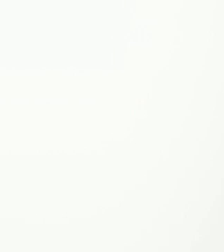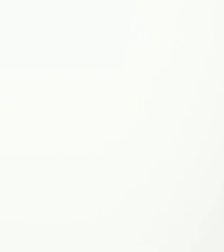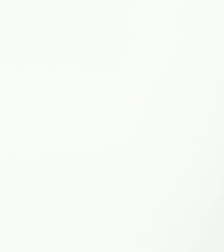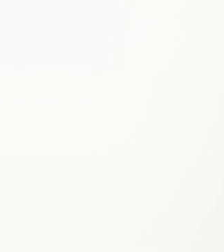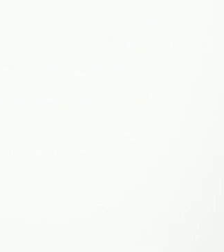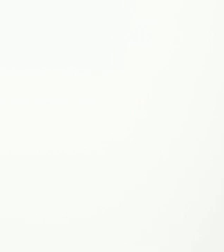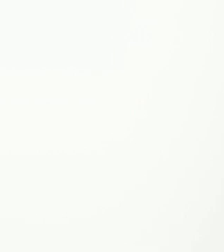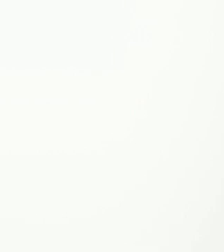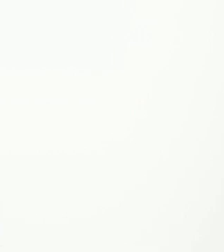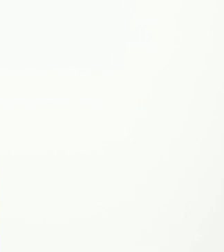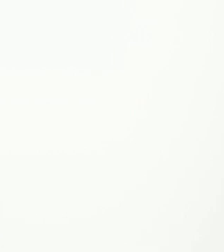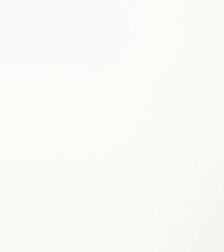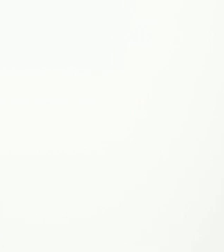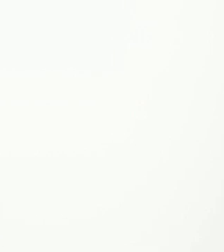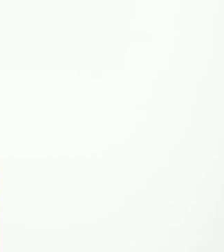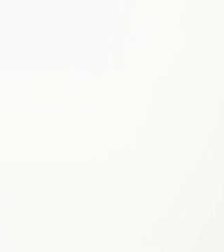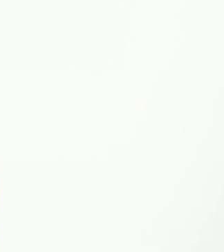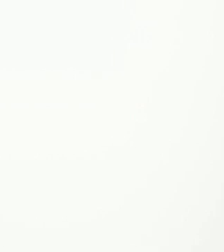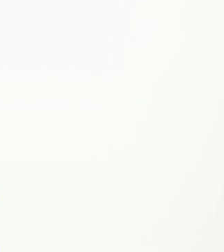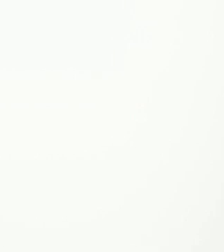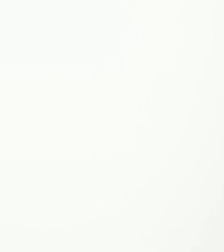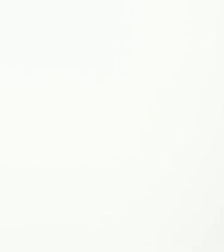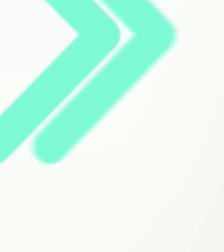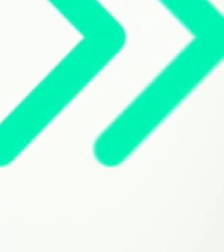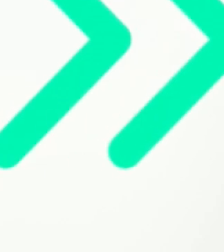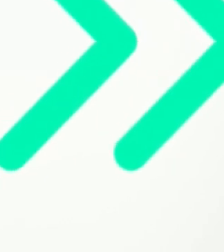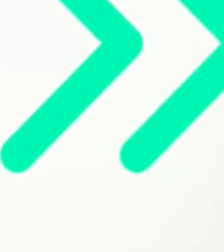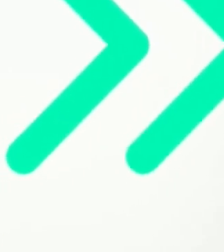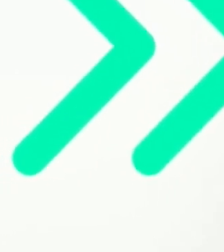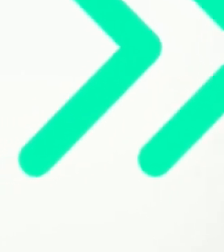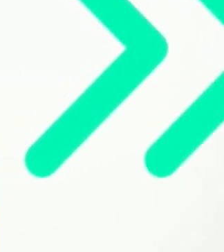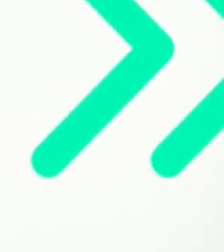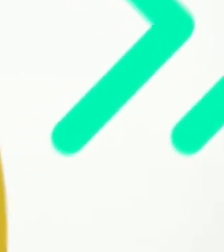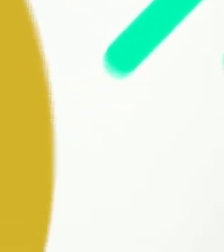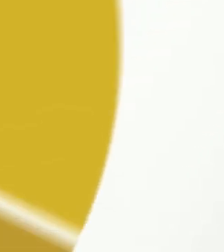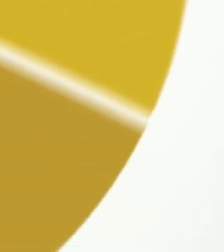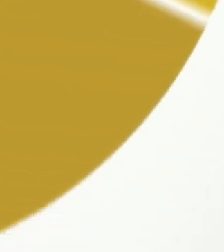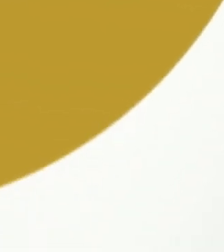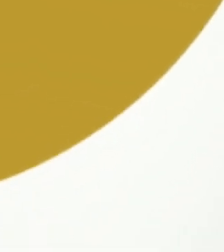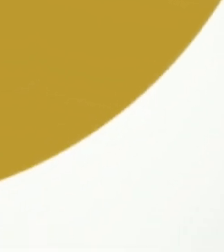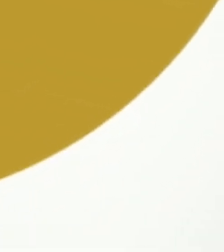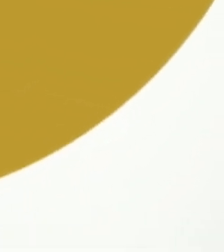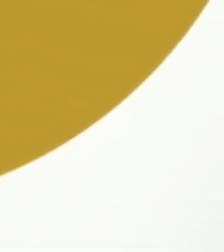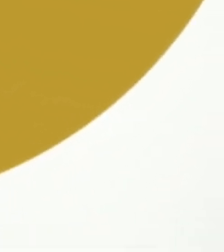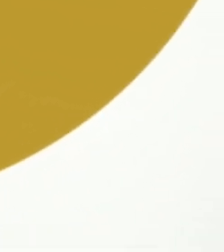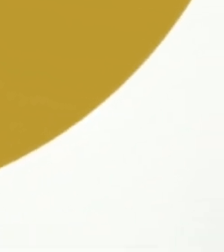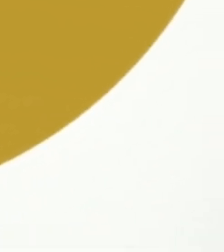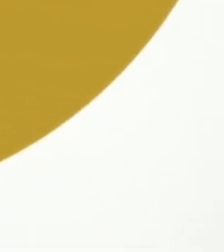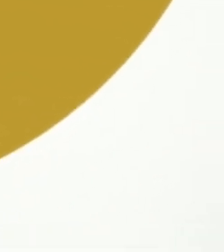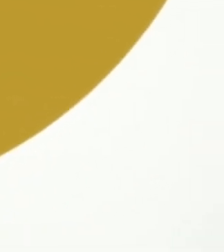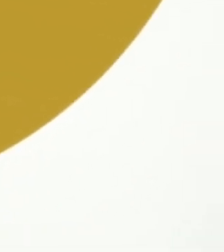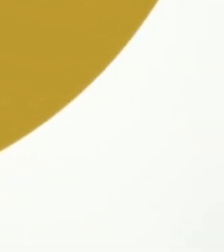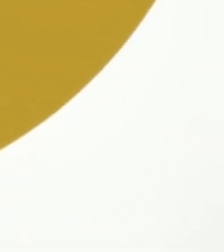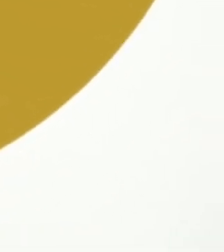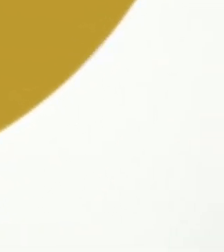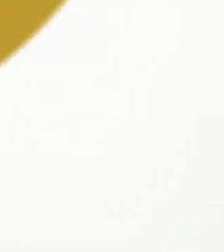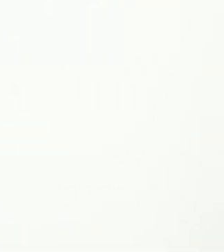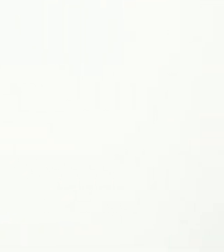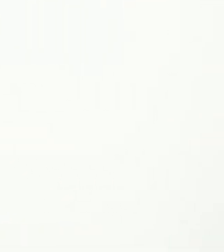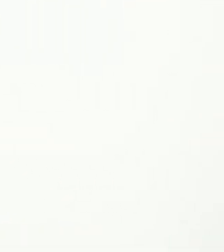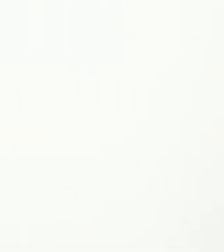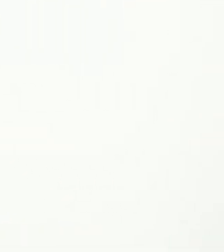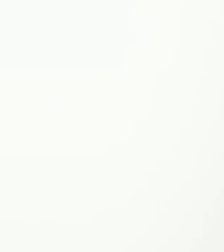álcool. 43% do seu PIB estão relacionados à indústria, 32% ao setor de